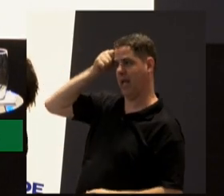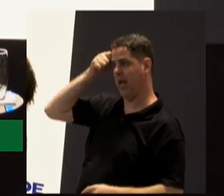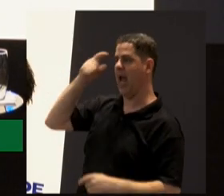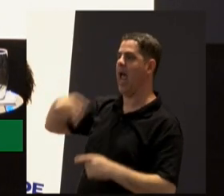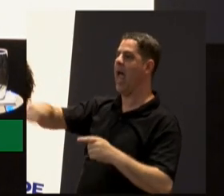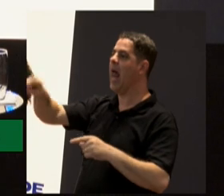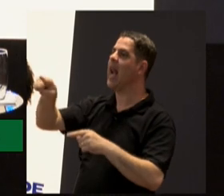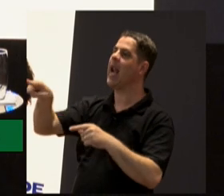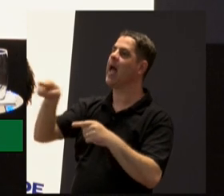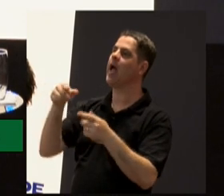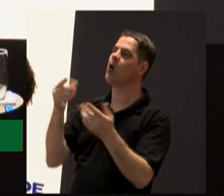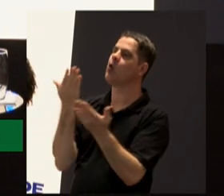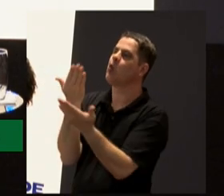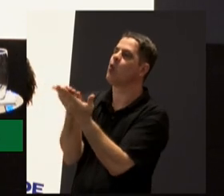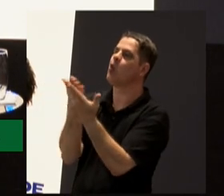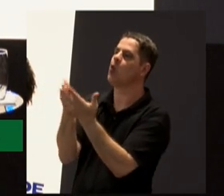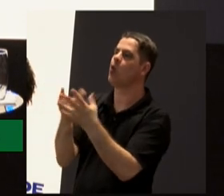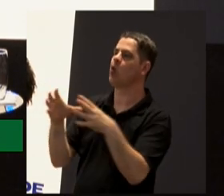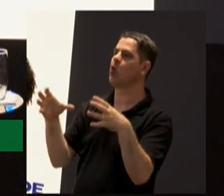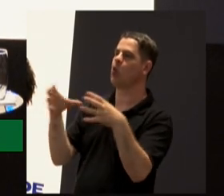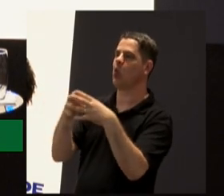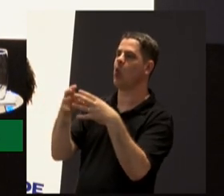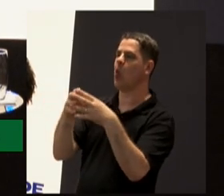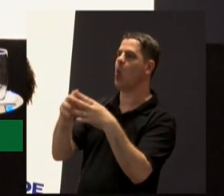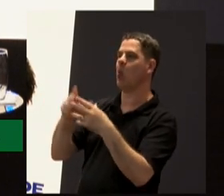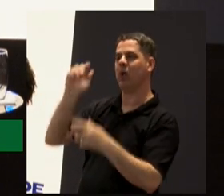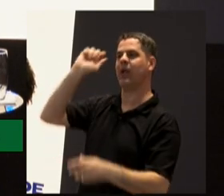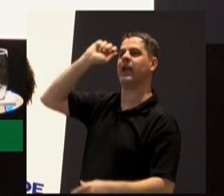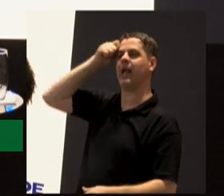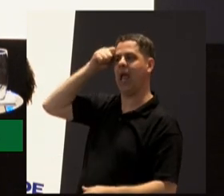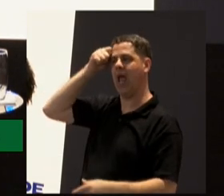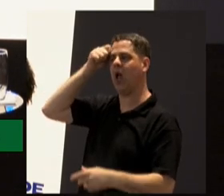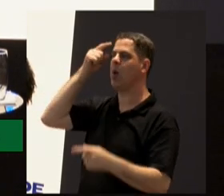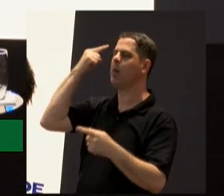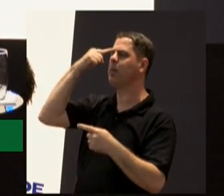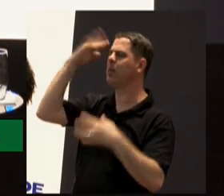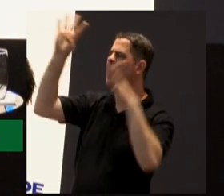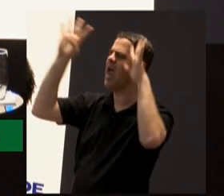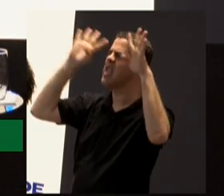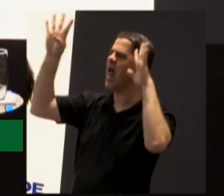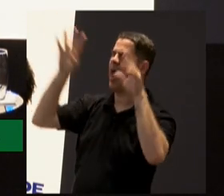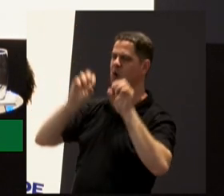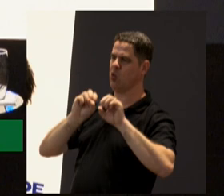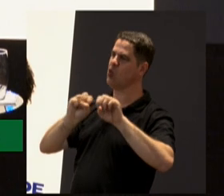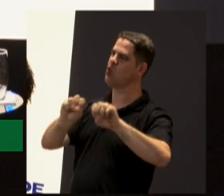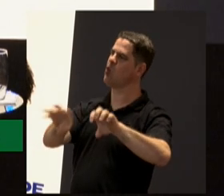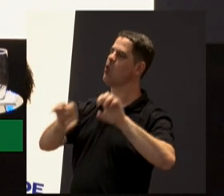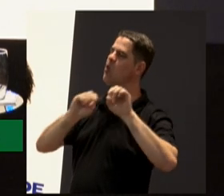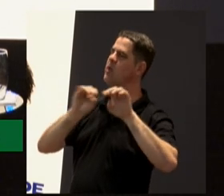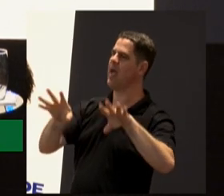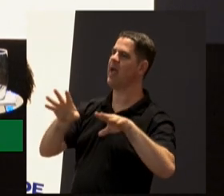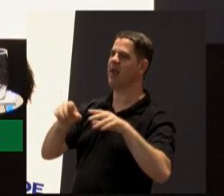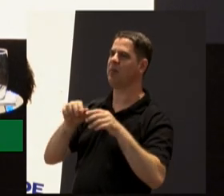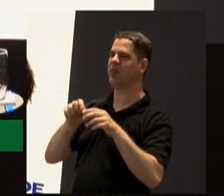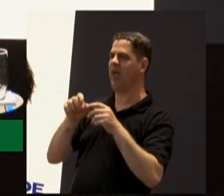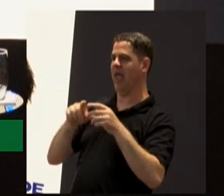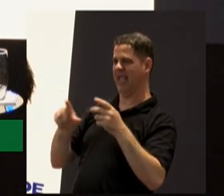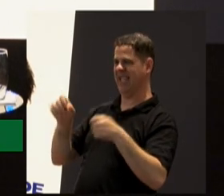de Estudos Negros. Na Consciência Negra, nós ensaiávamos a educação na periferia da